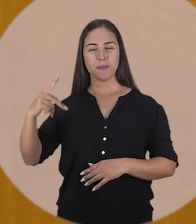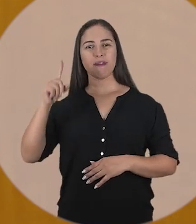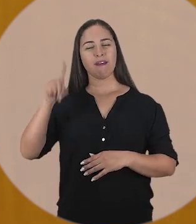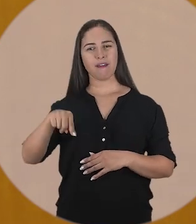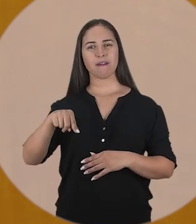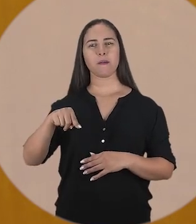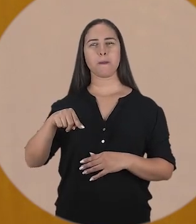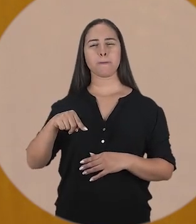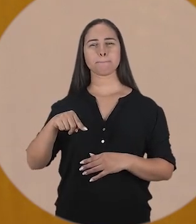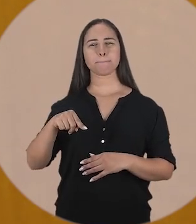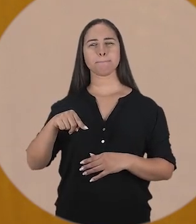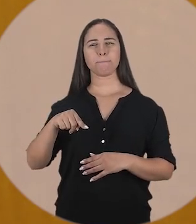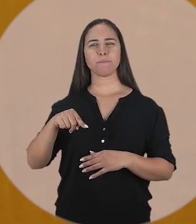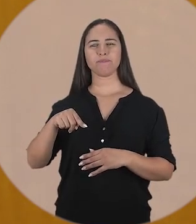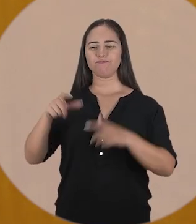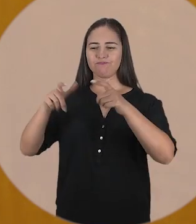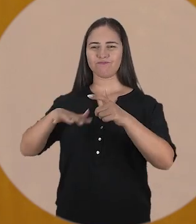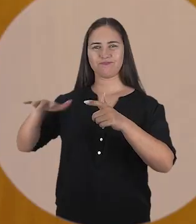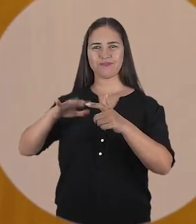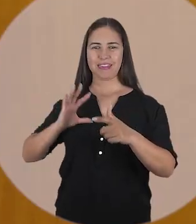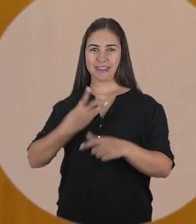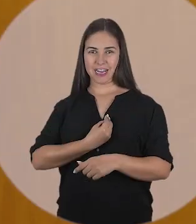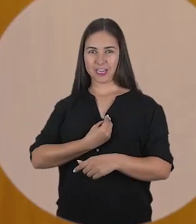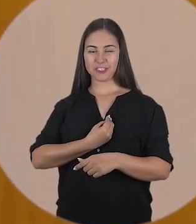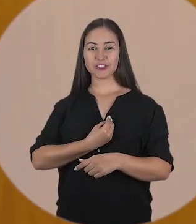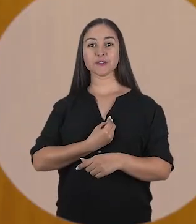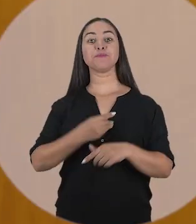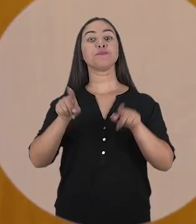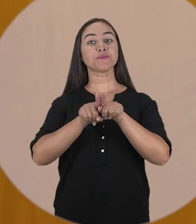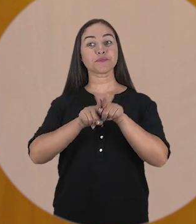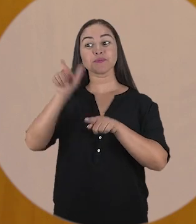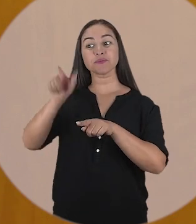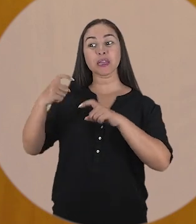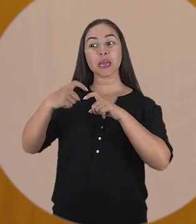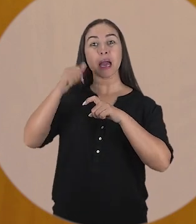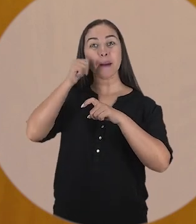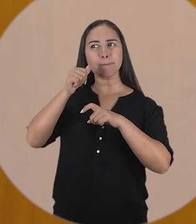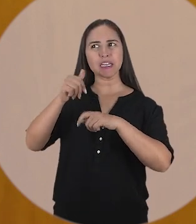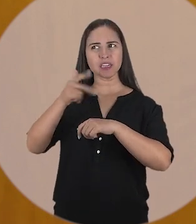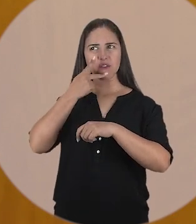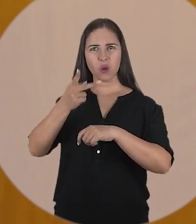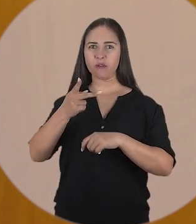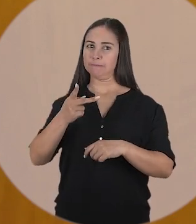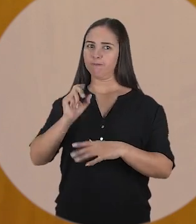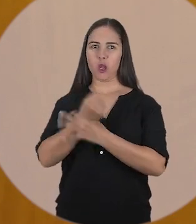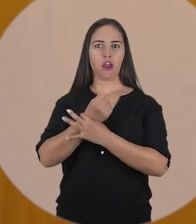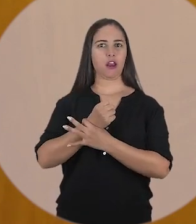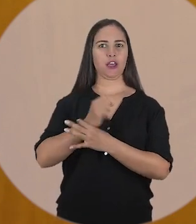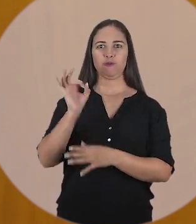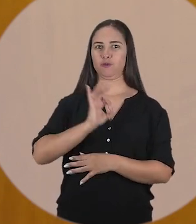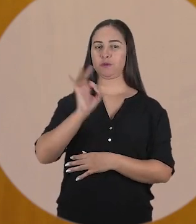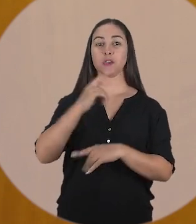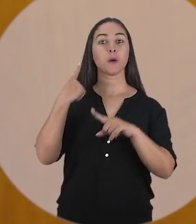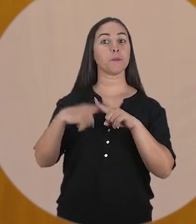é o Laboratório Trans, inclusive a médica falou assim: olha, eu não vou garantir nada,